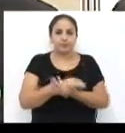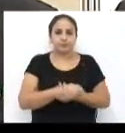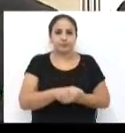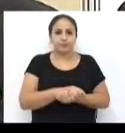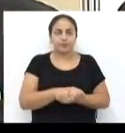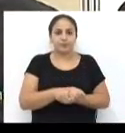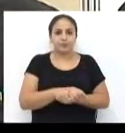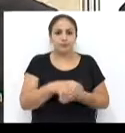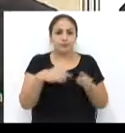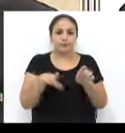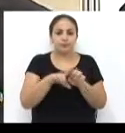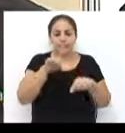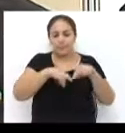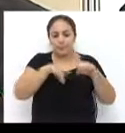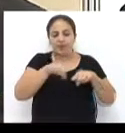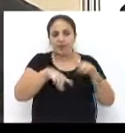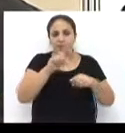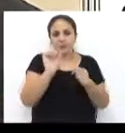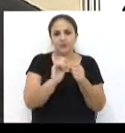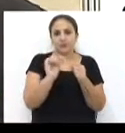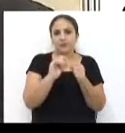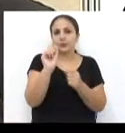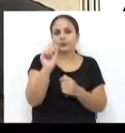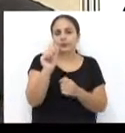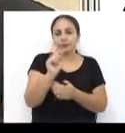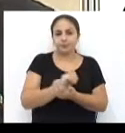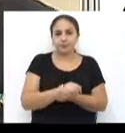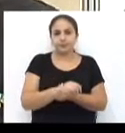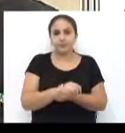O mercado, ele é feito de